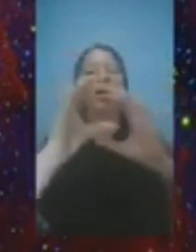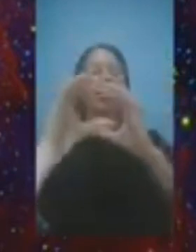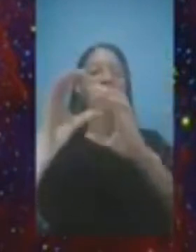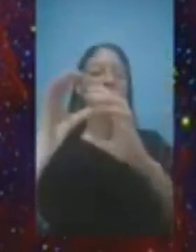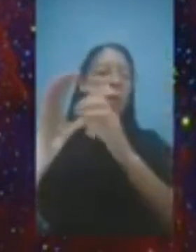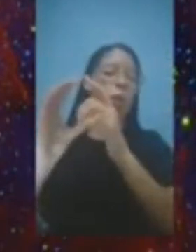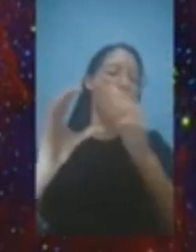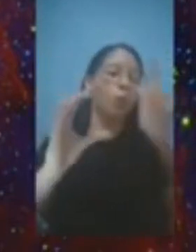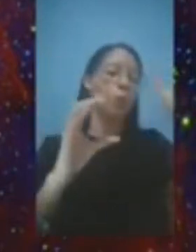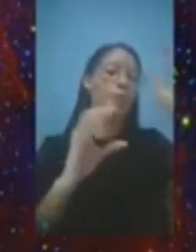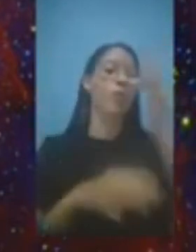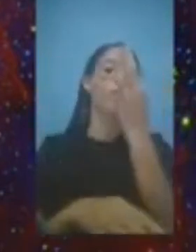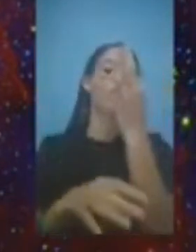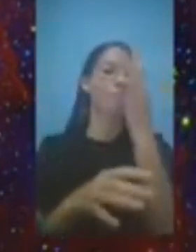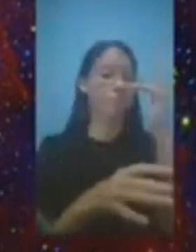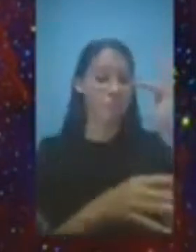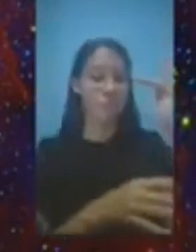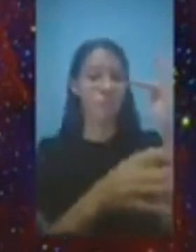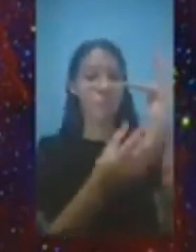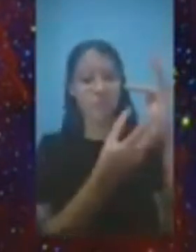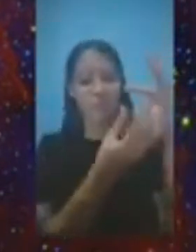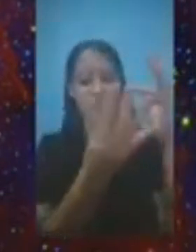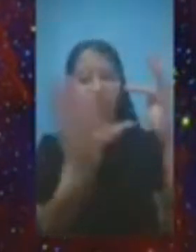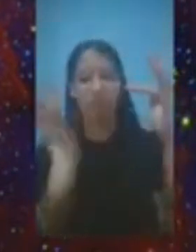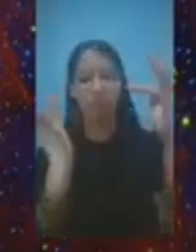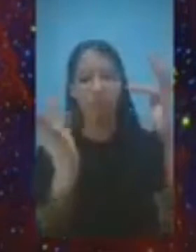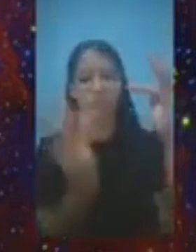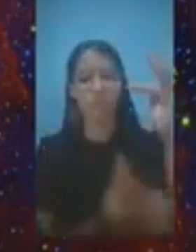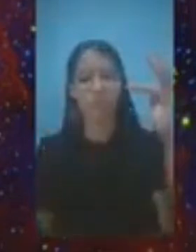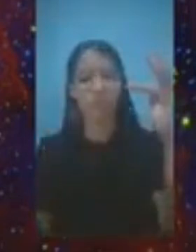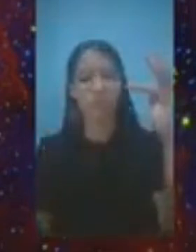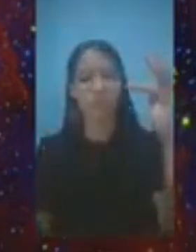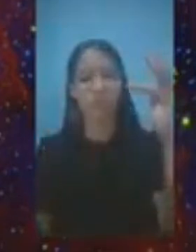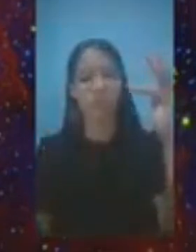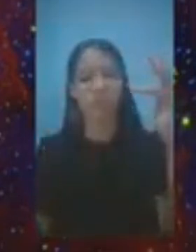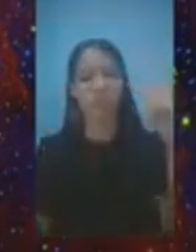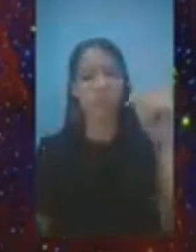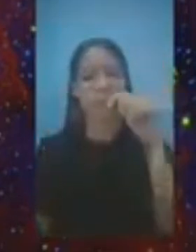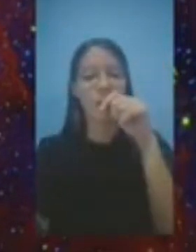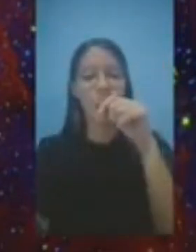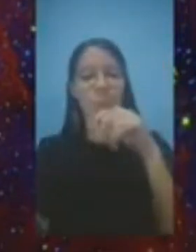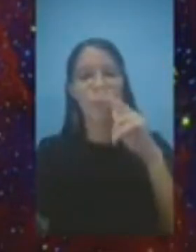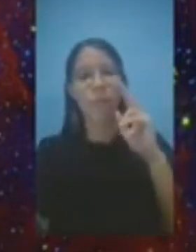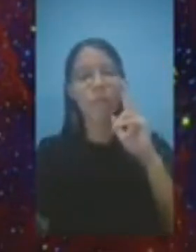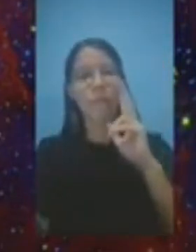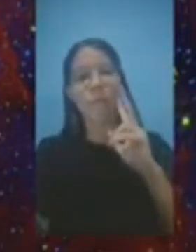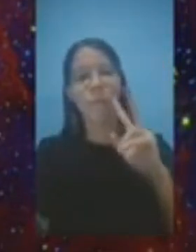Sabiá fugiu do terreiro, foi cantar lá no abacateiro.